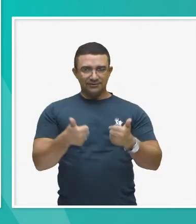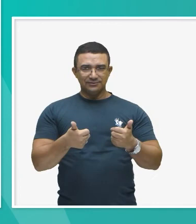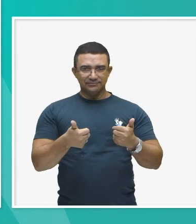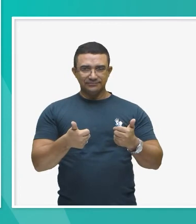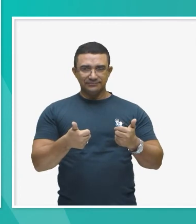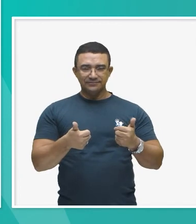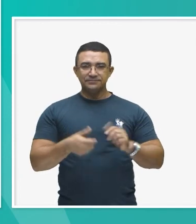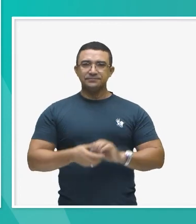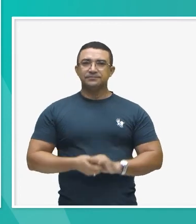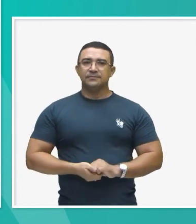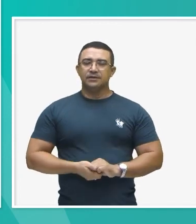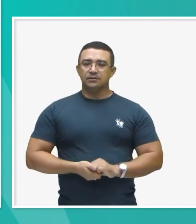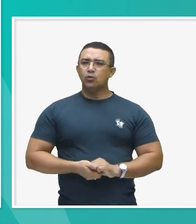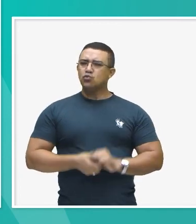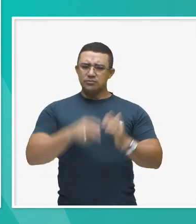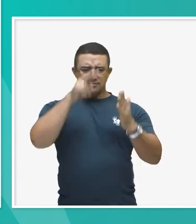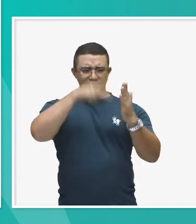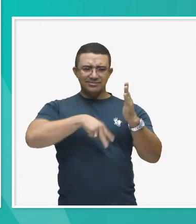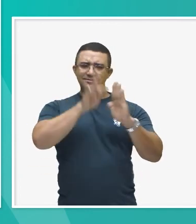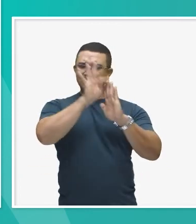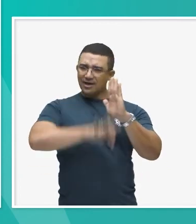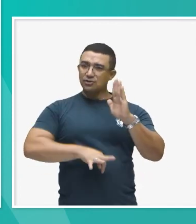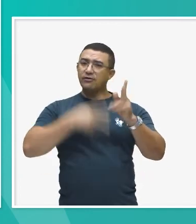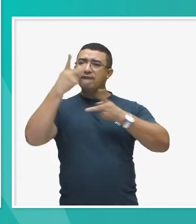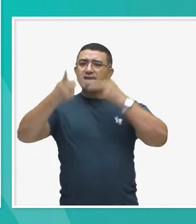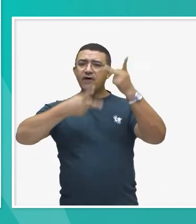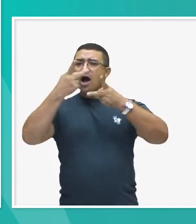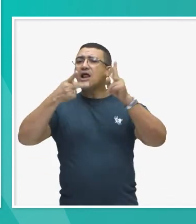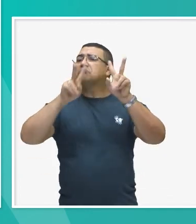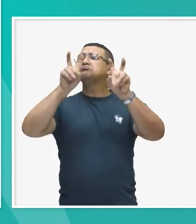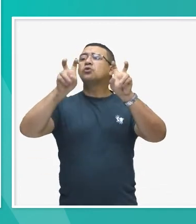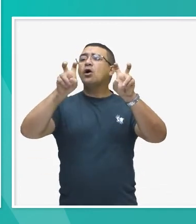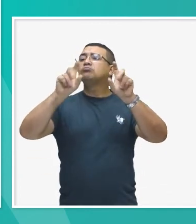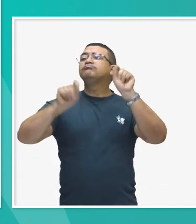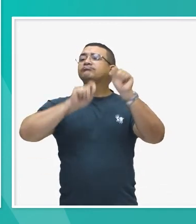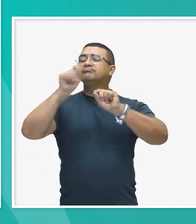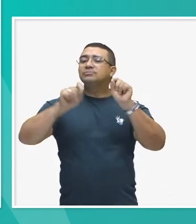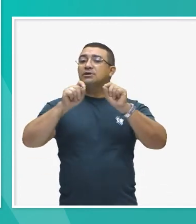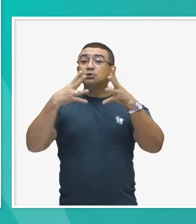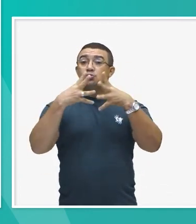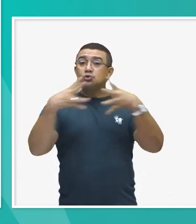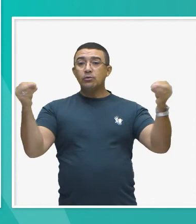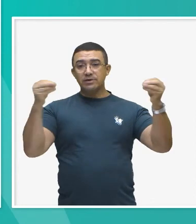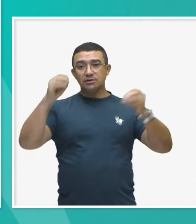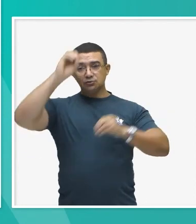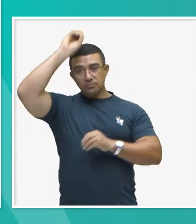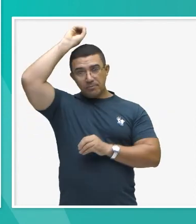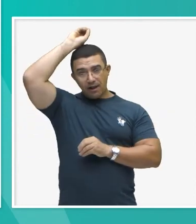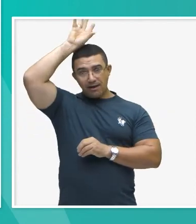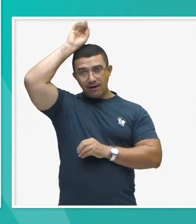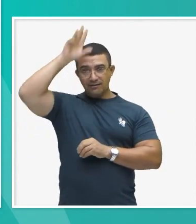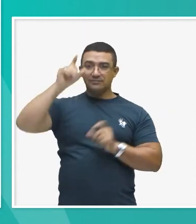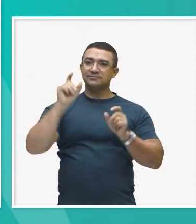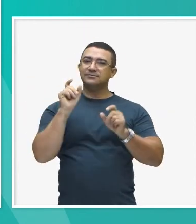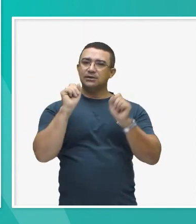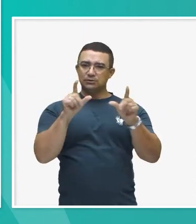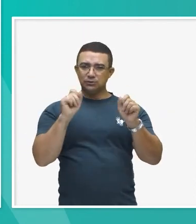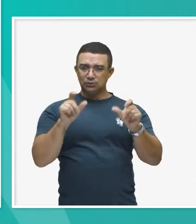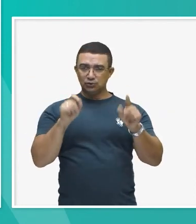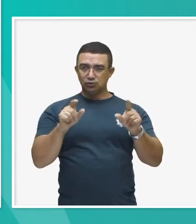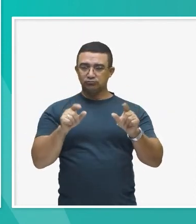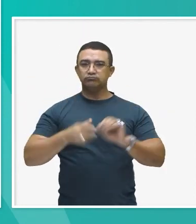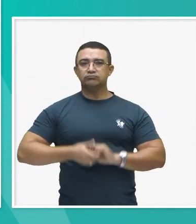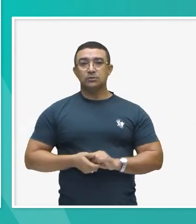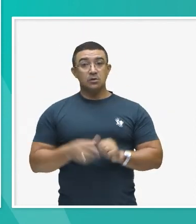vão ler é um texto sobre extinção das baleias azuis. Então, o reading the title, ler o título